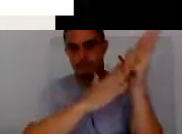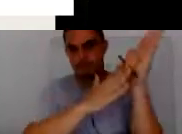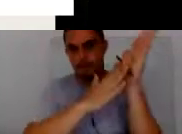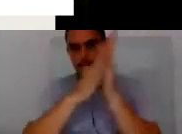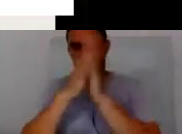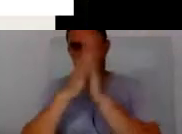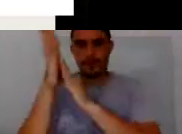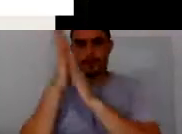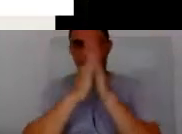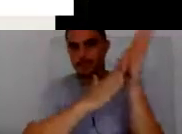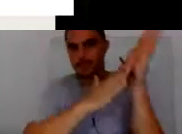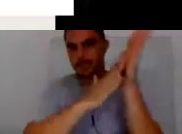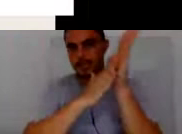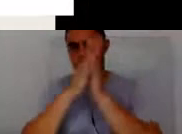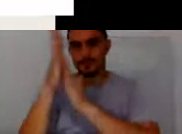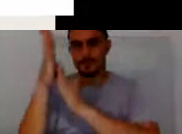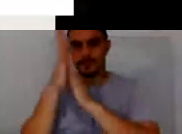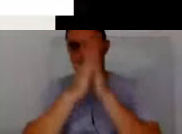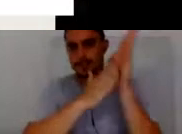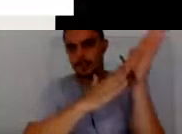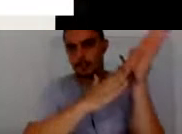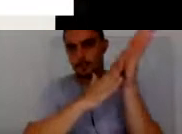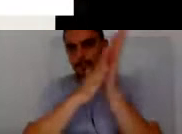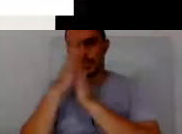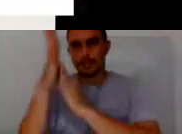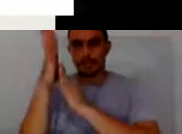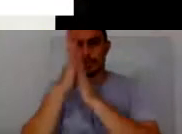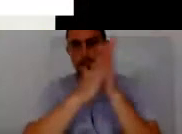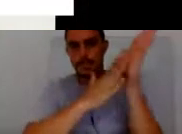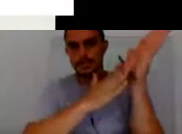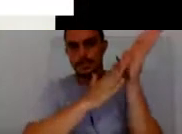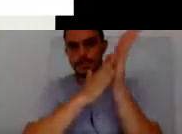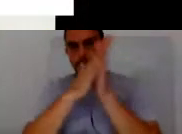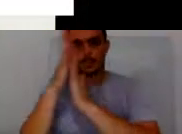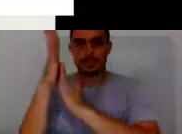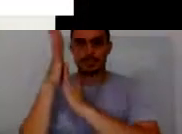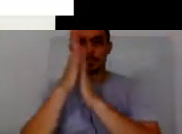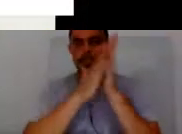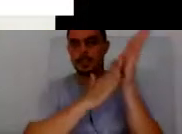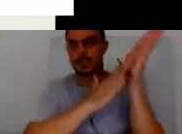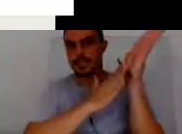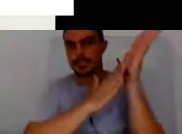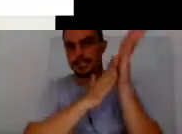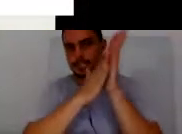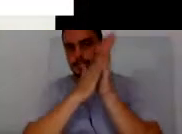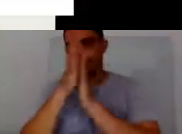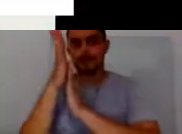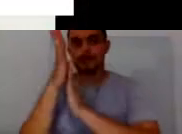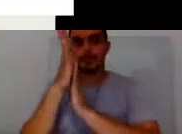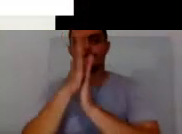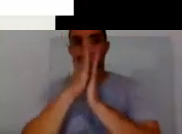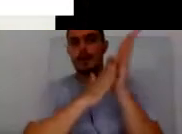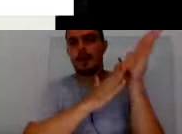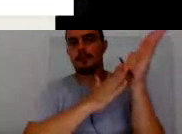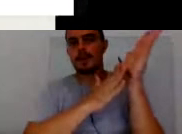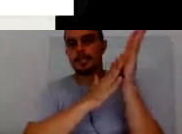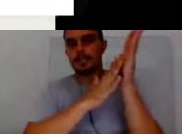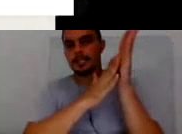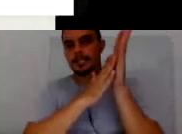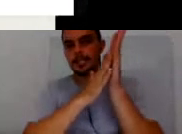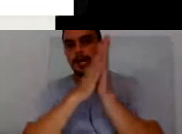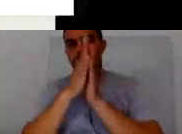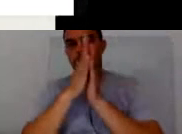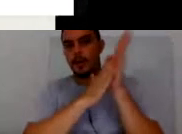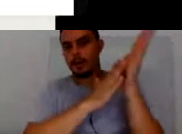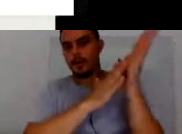solo seco. A umidade de uma amostra é de 25% e o peso inicial dessa amostra é de 300 gramas. A